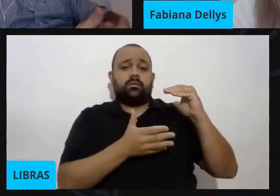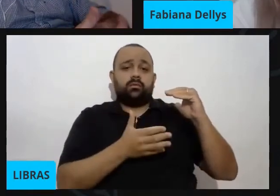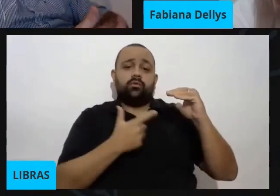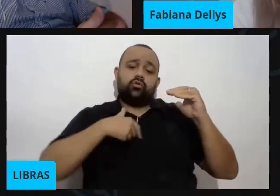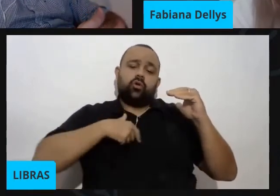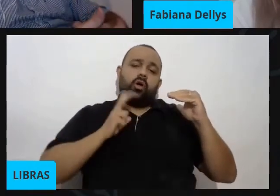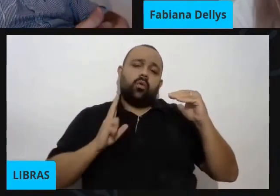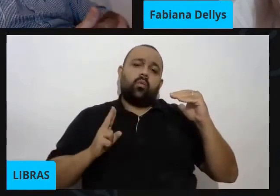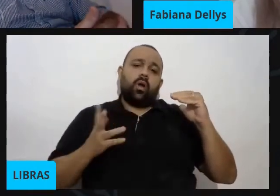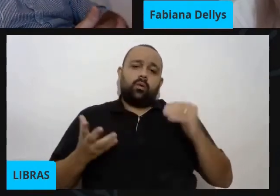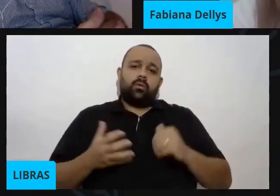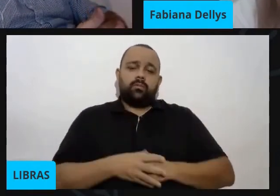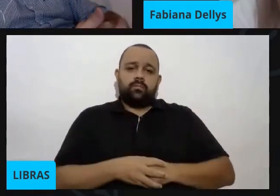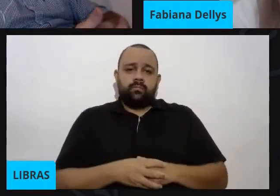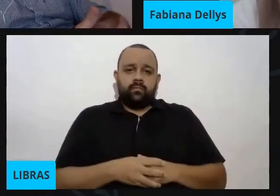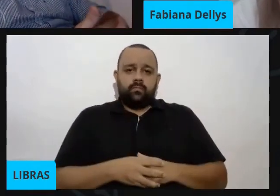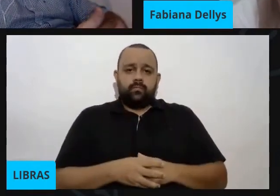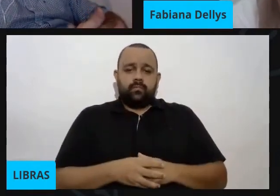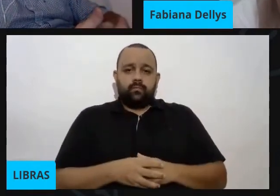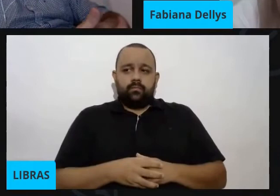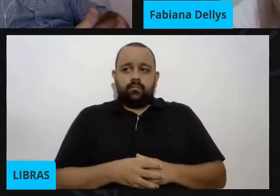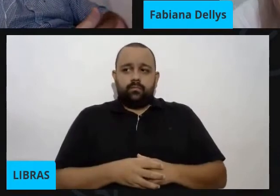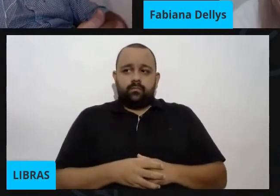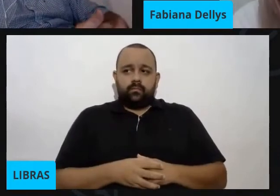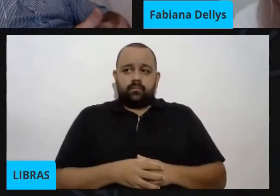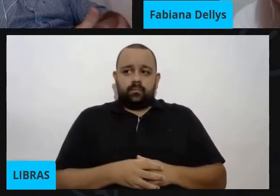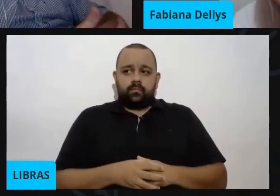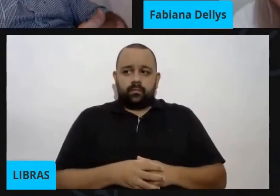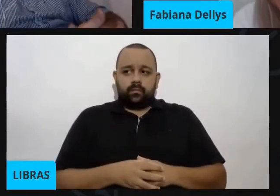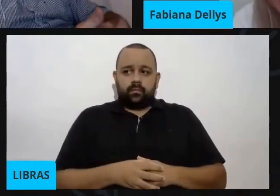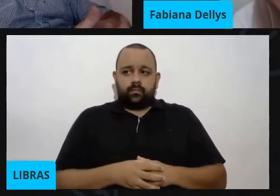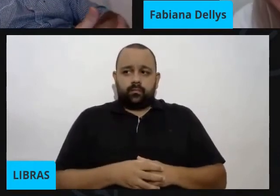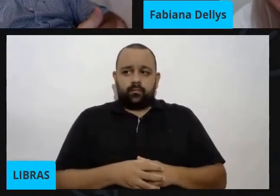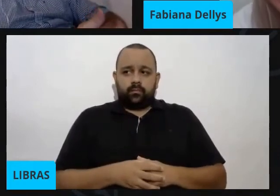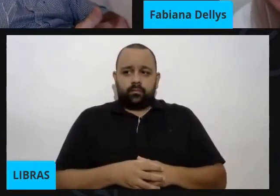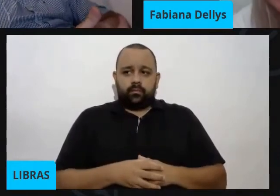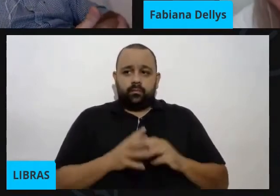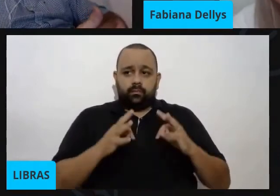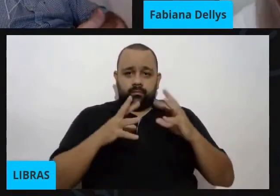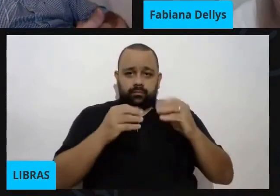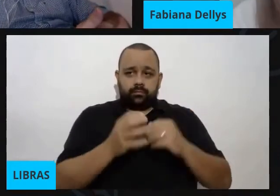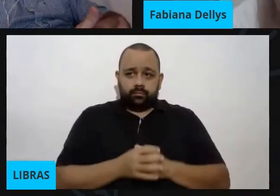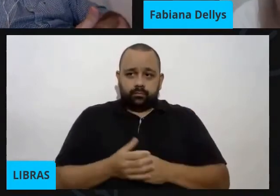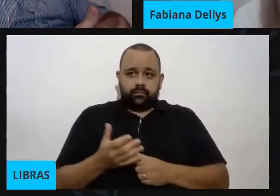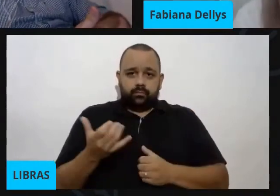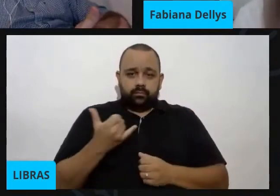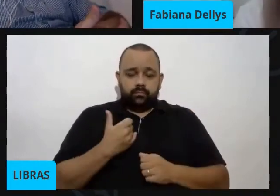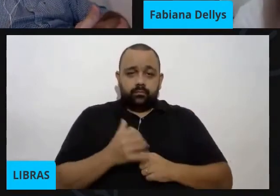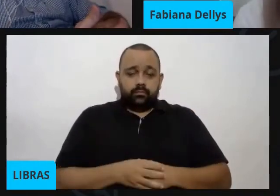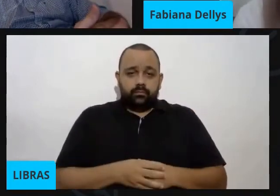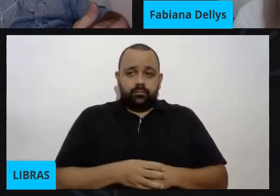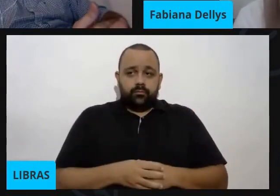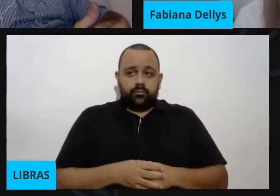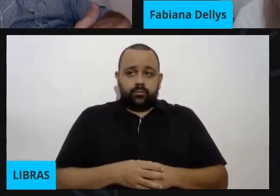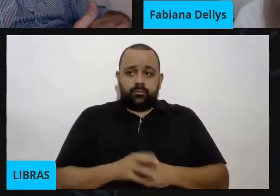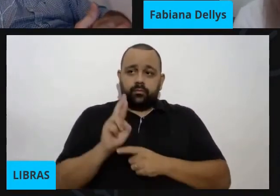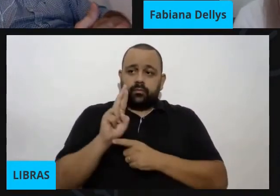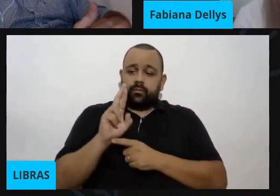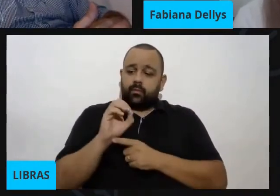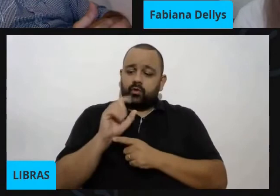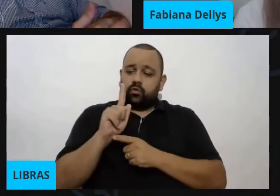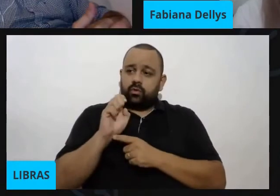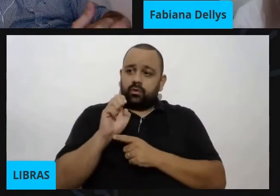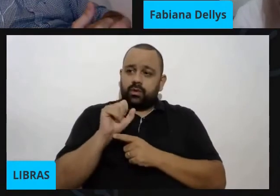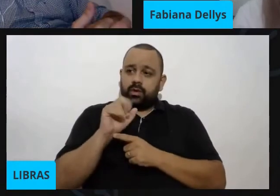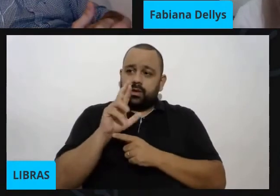assim também. O idoso Agora, é assim. Todo mundo. Desculpa. Pode falar, Fabiana, perdão. O Rogério Alexandre,